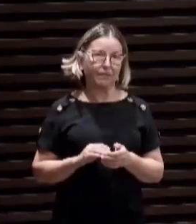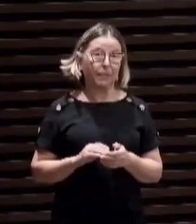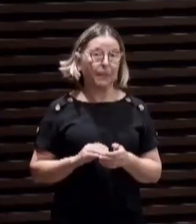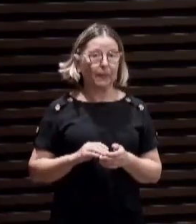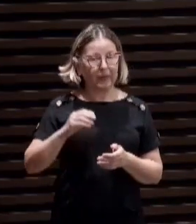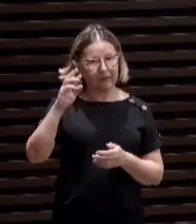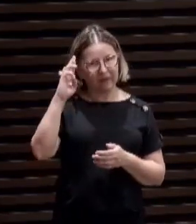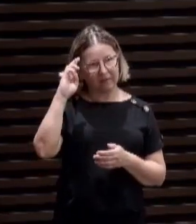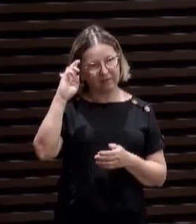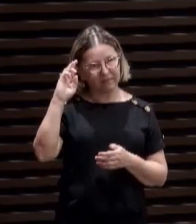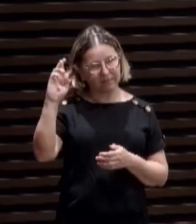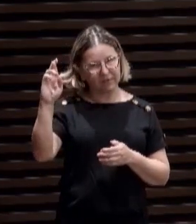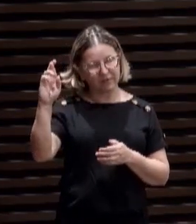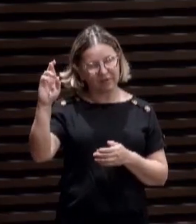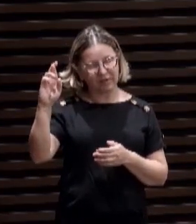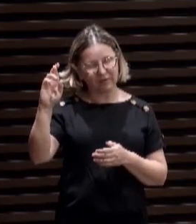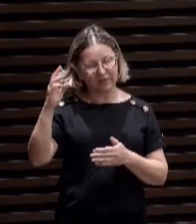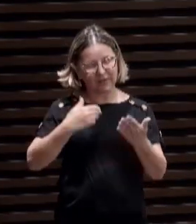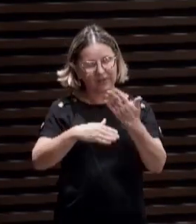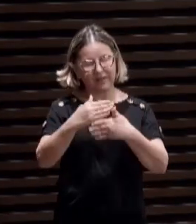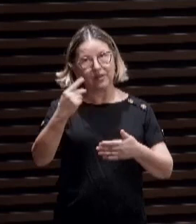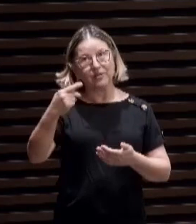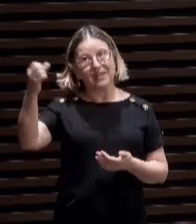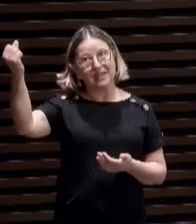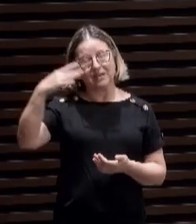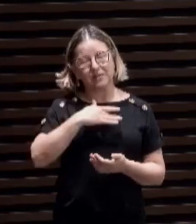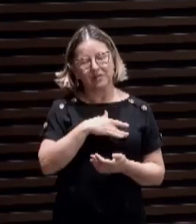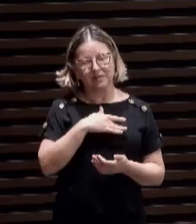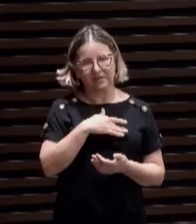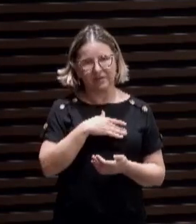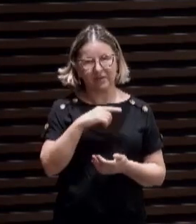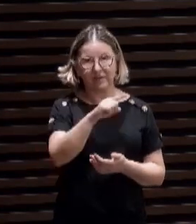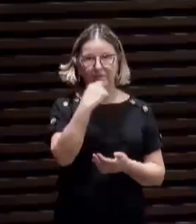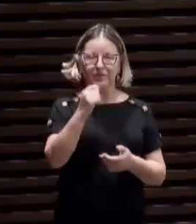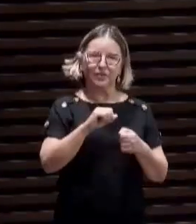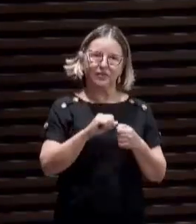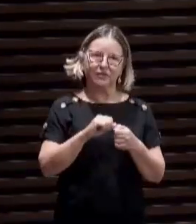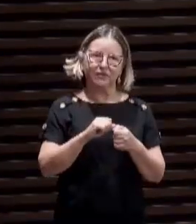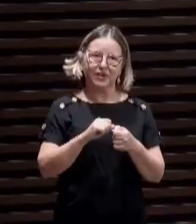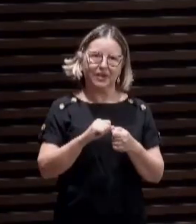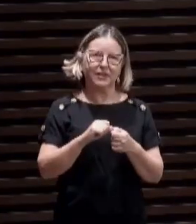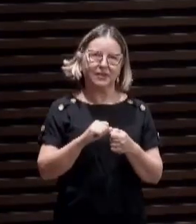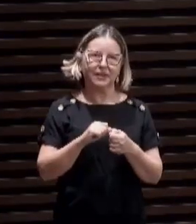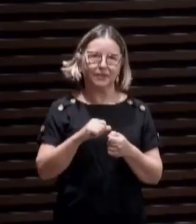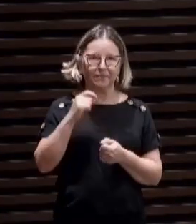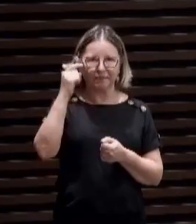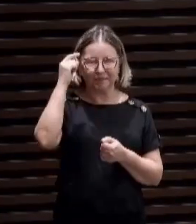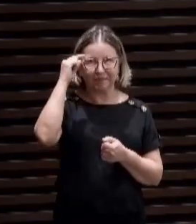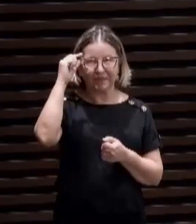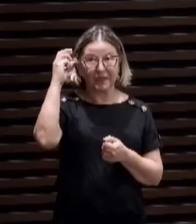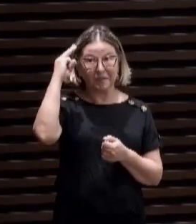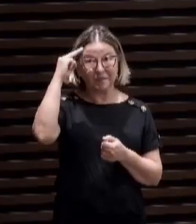Senhor, por graça e misericórdia, nos leve a considerar a sua palavra, restabelecer mãos decaídas,